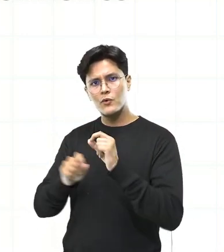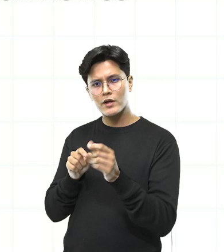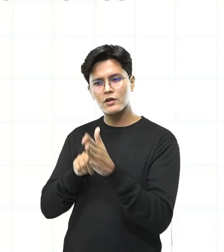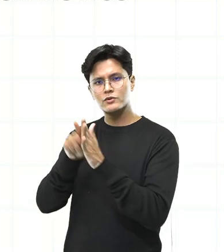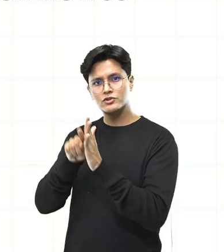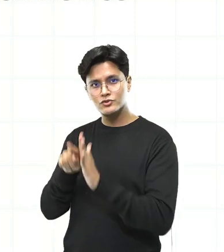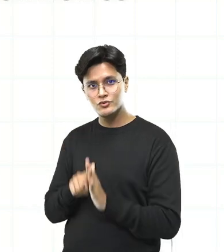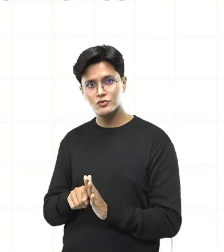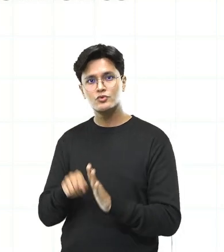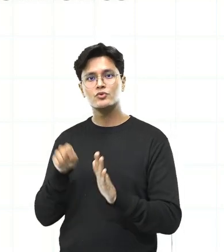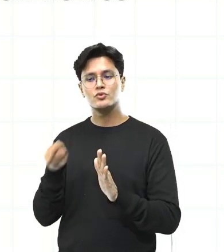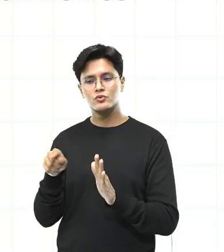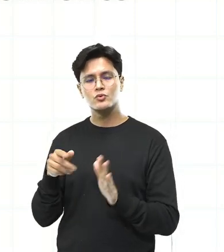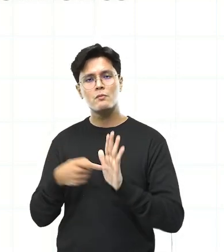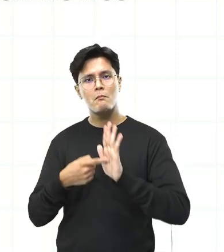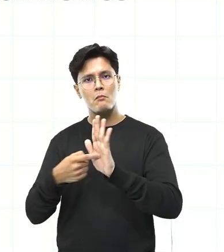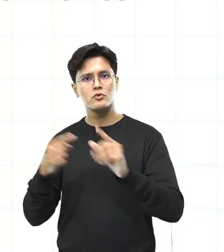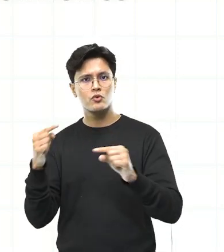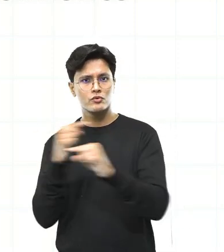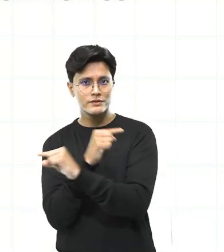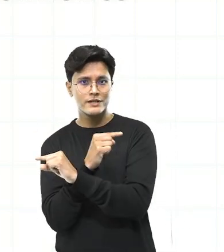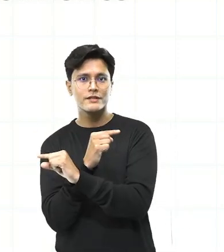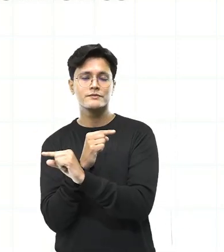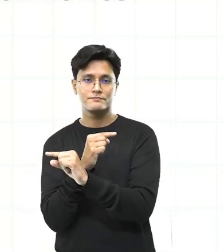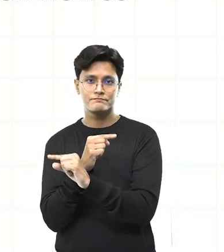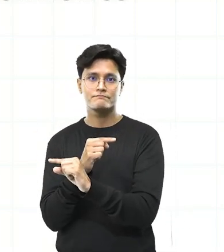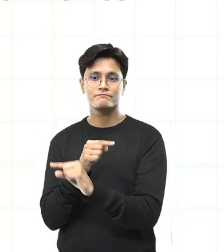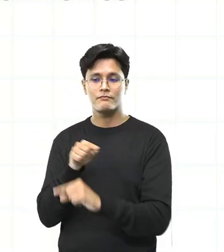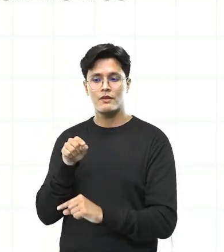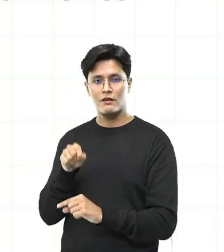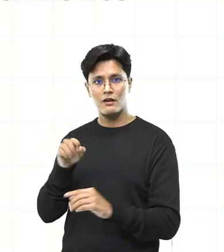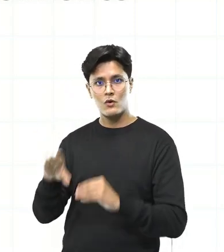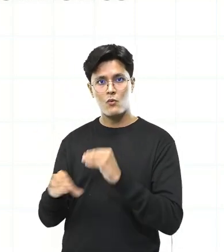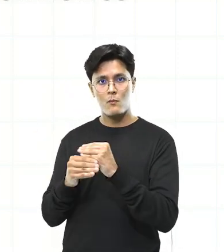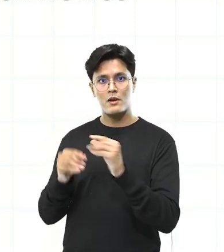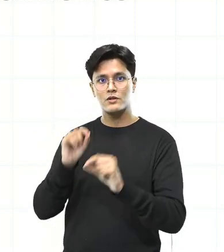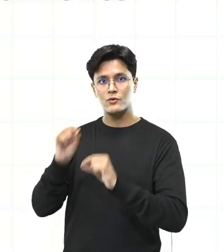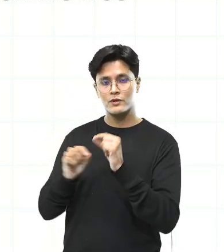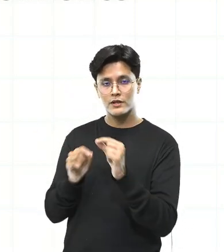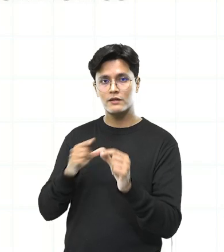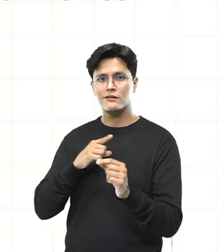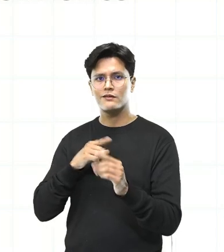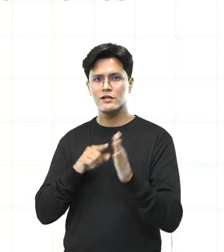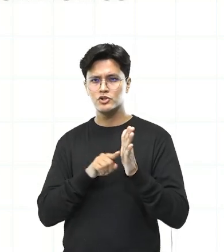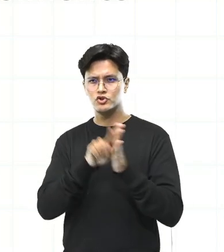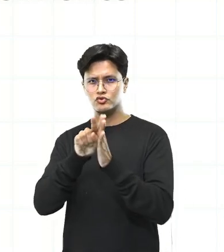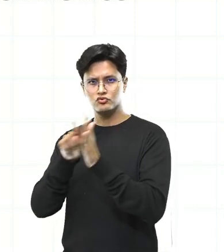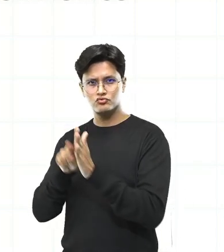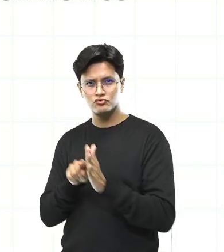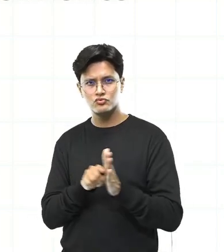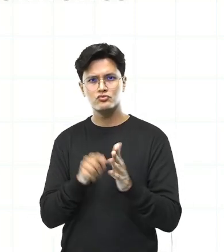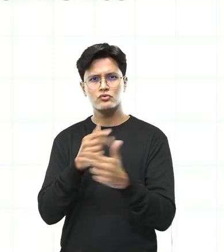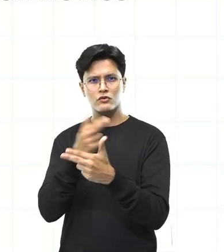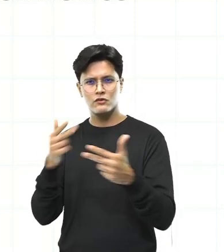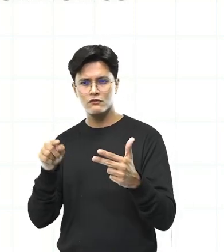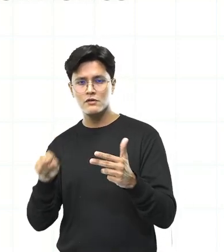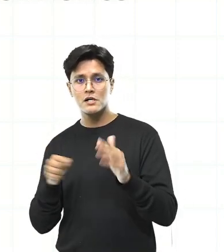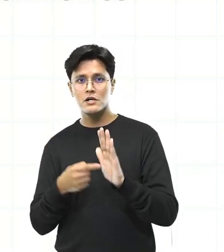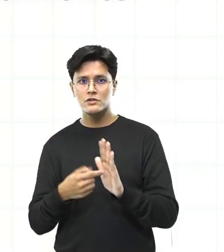naquele texto. Vários estudos demonstram o contrário, ainda completa, né, que vários estudos demonstram